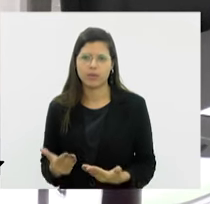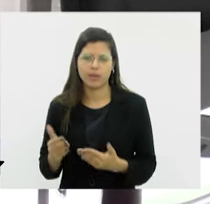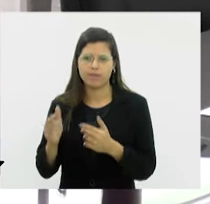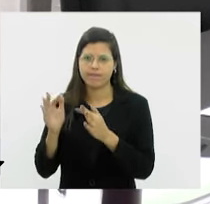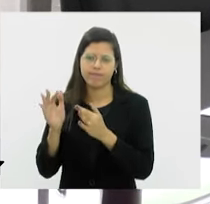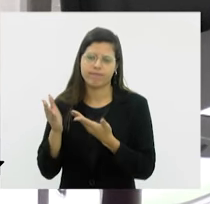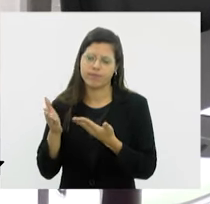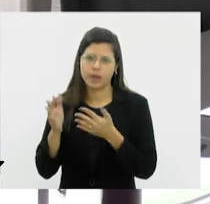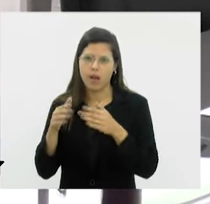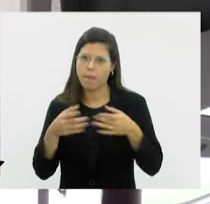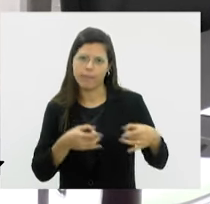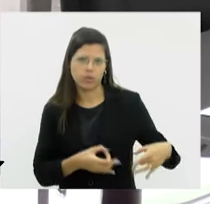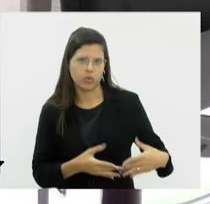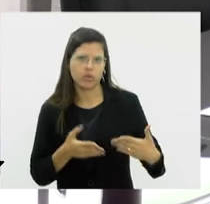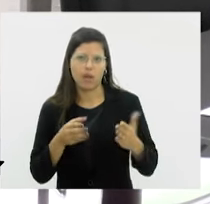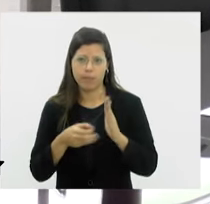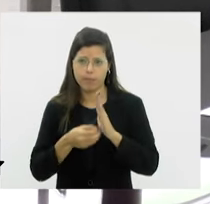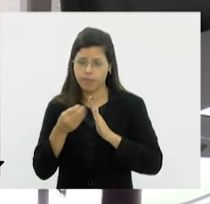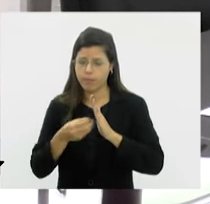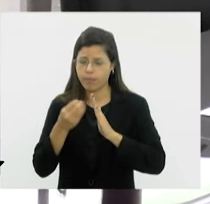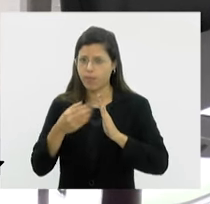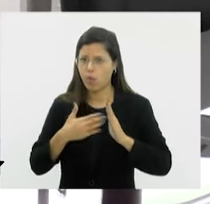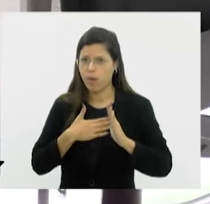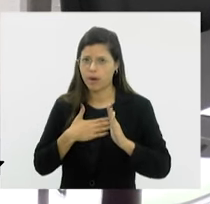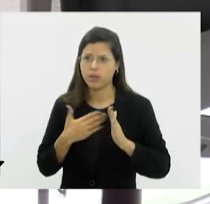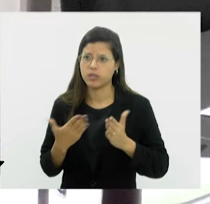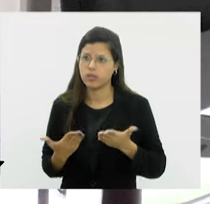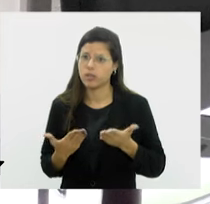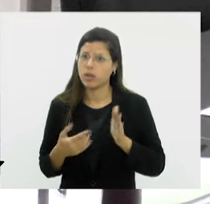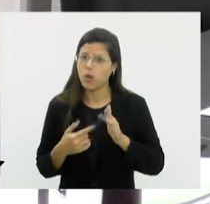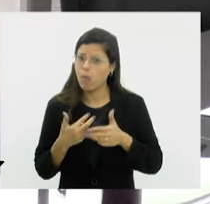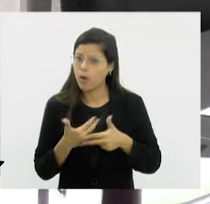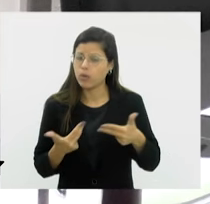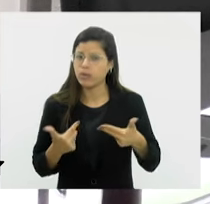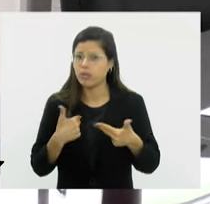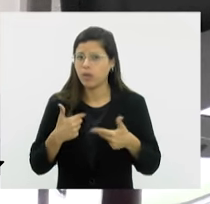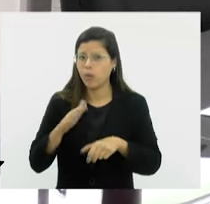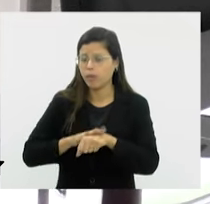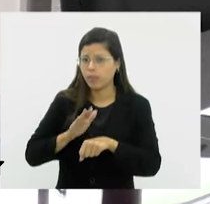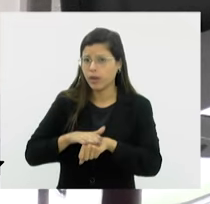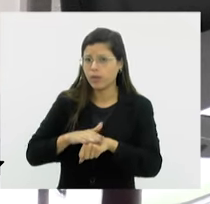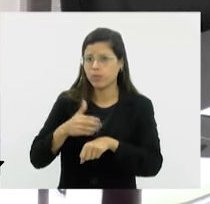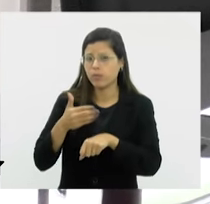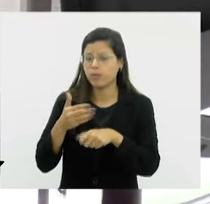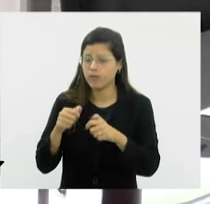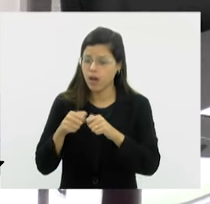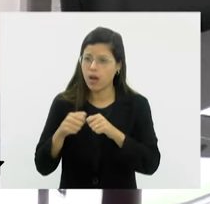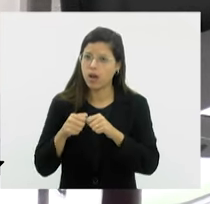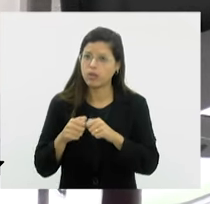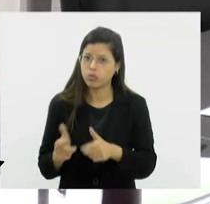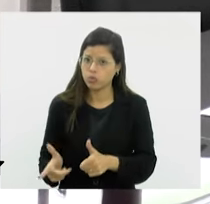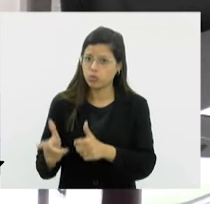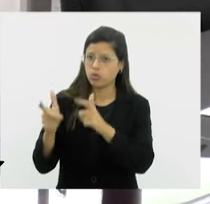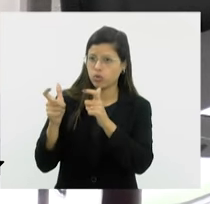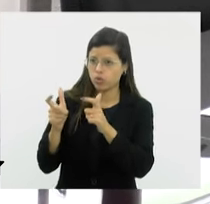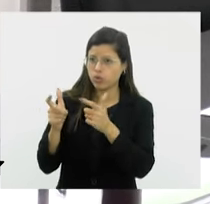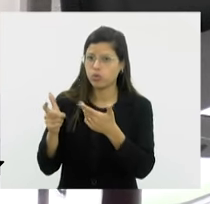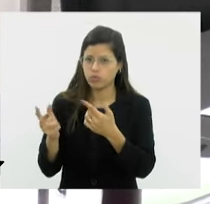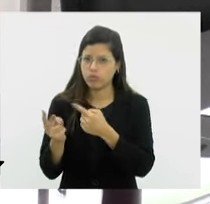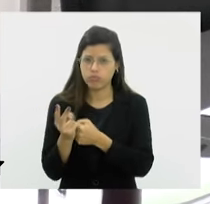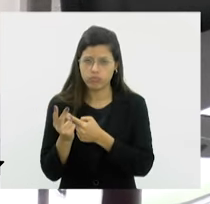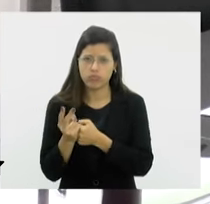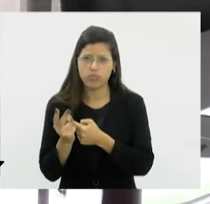parecer, sobretudo de algo que demonstrei aqui que o pratico. É uma modalidade, tiro de esportiva olímpica, inclusive o Brasil é